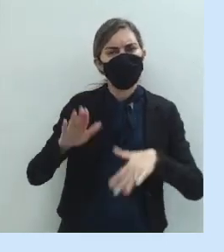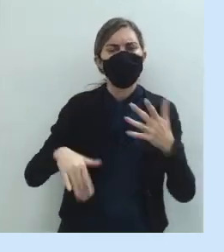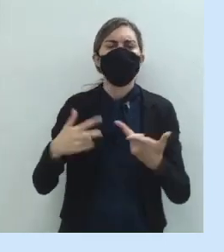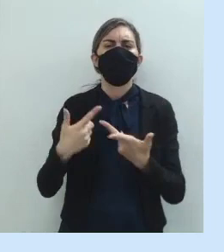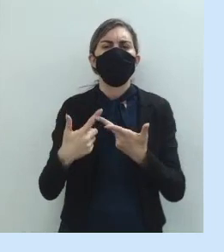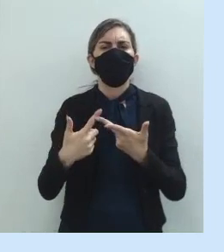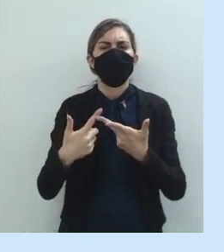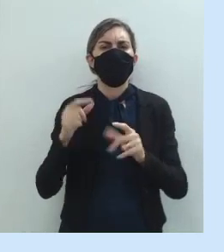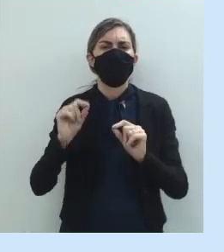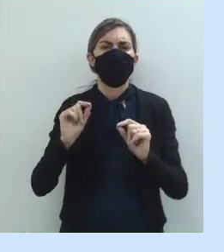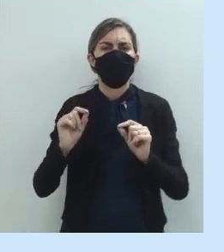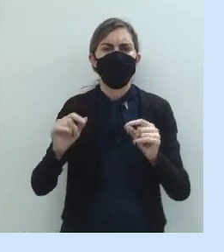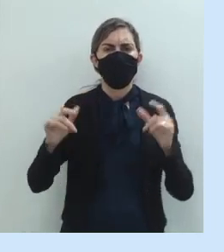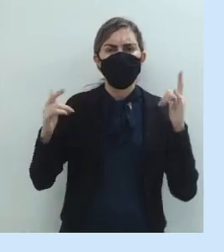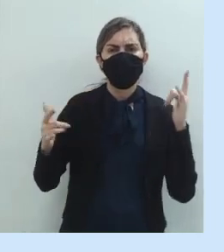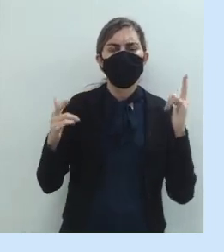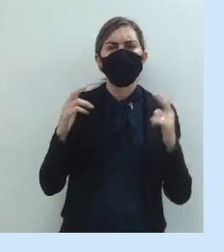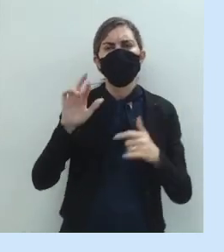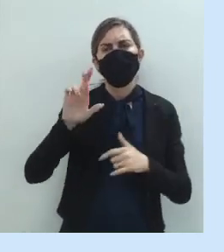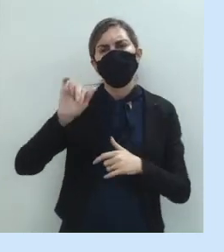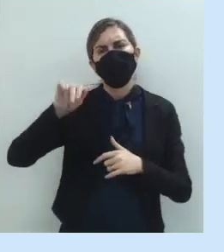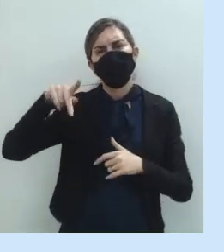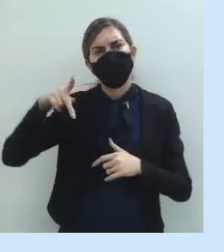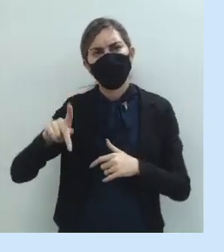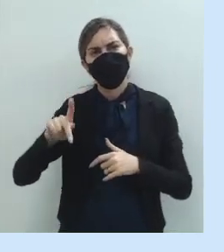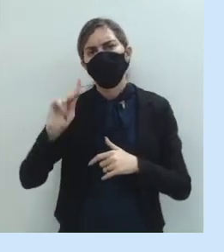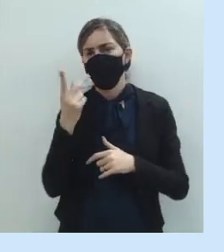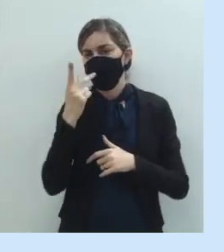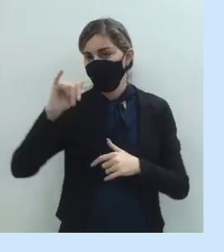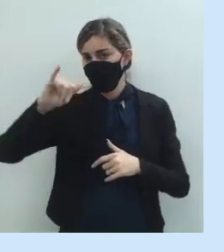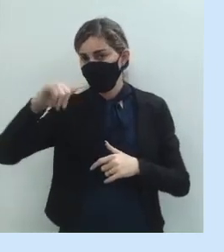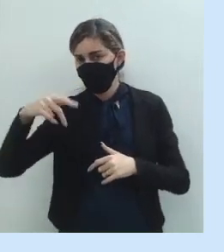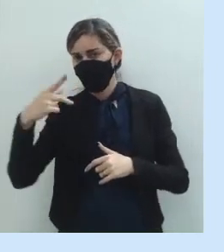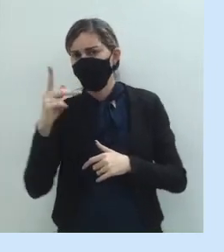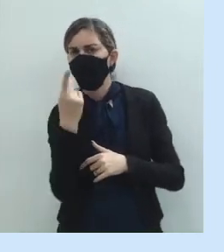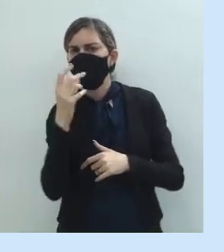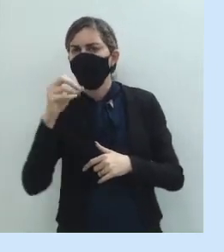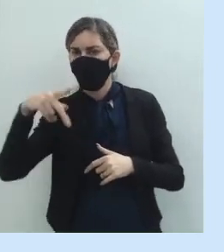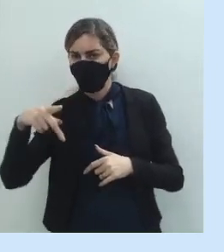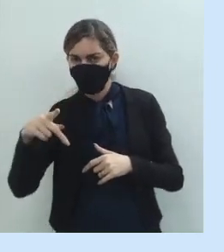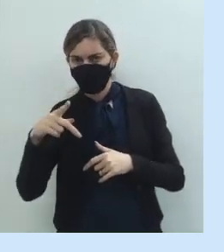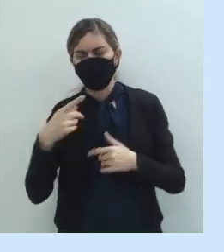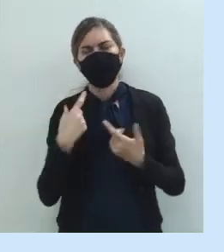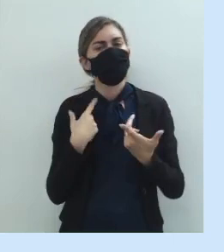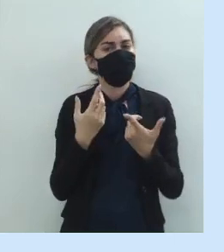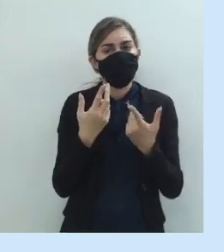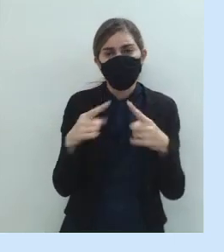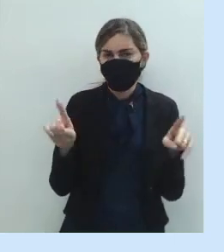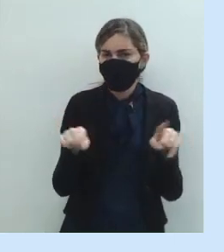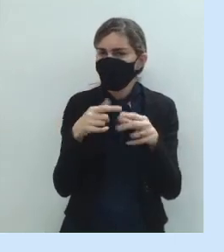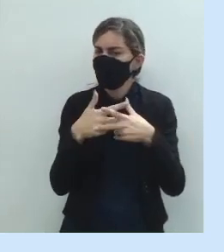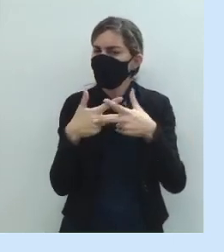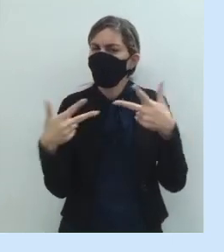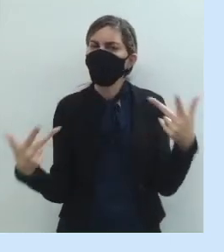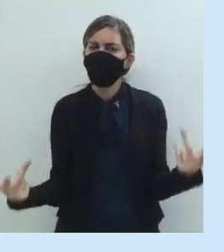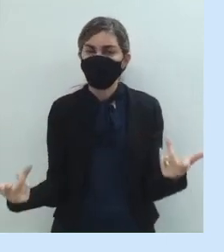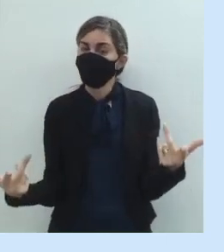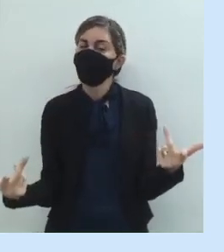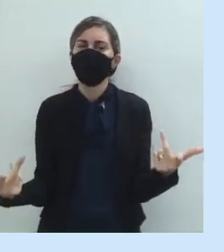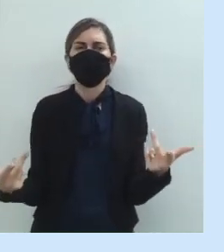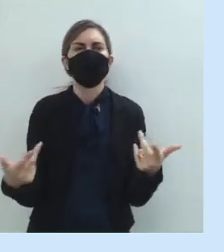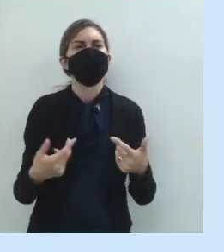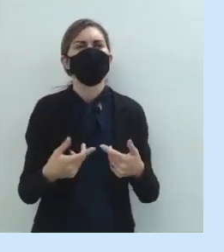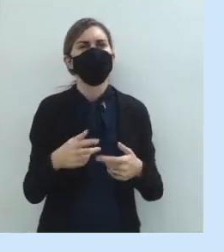forte do hip hop. Então não podia dar outra coisa se não fosse música de muita qualidade, não é verdade? Então olha